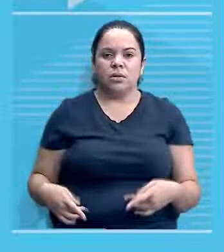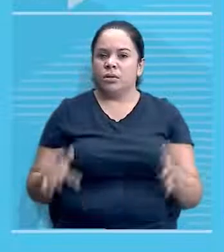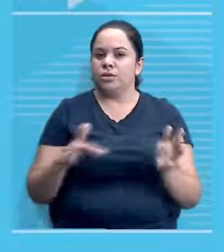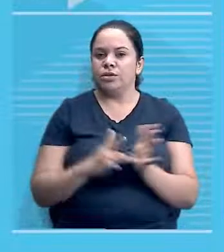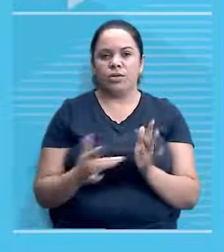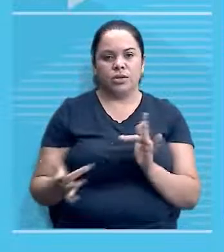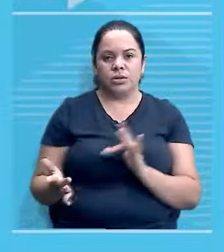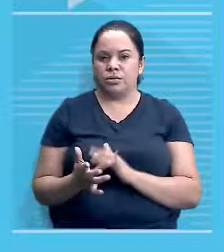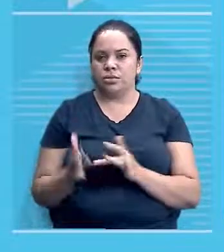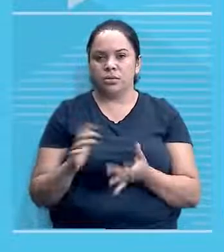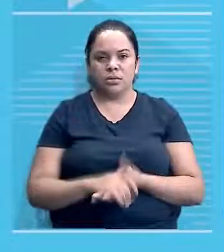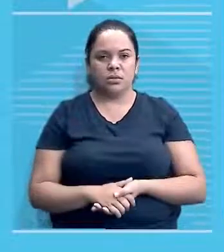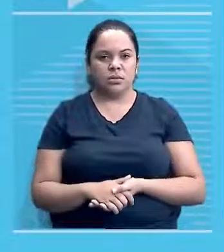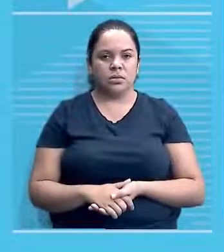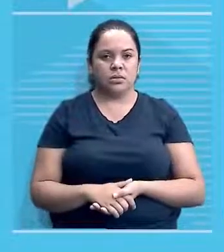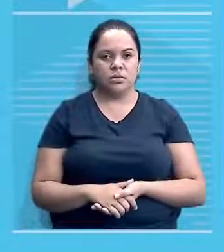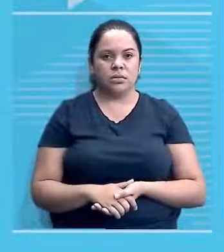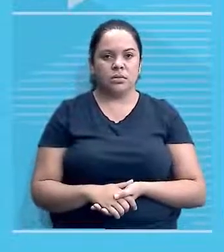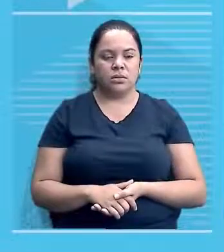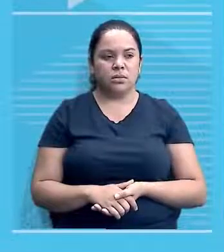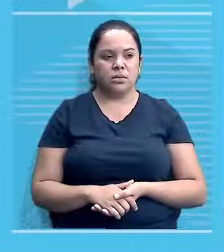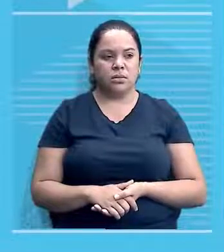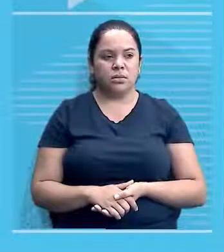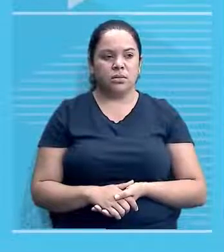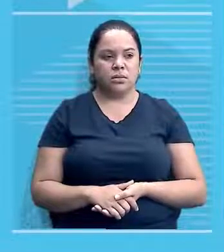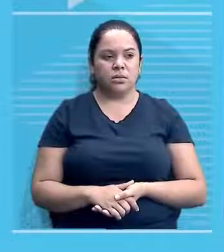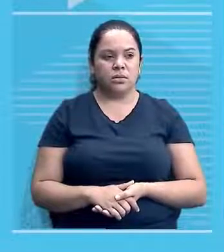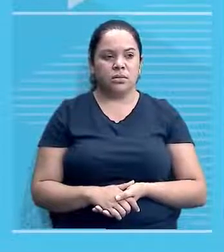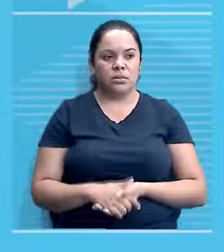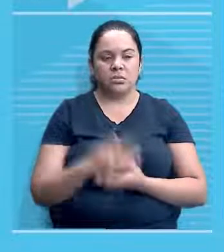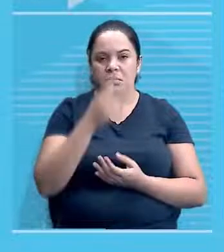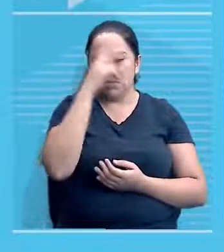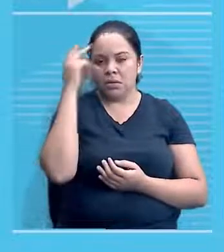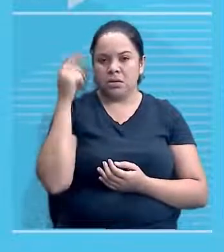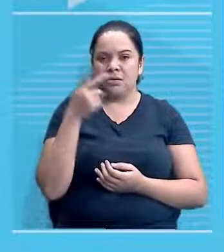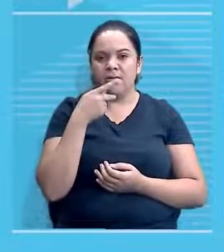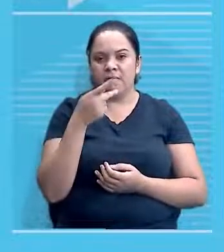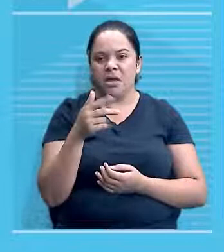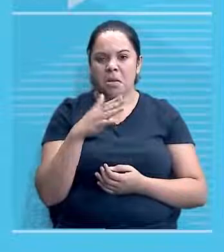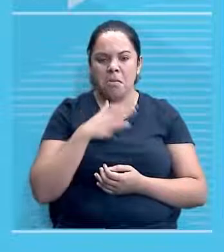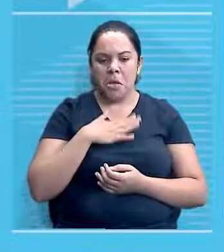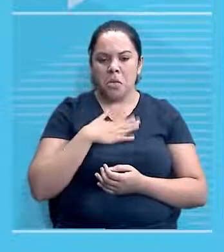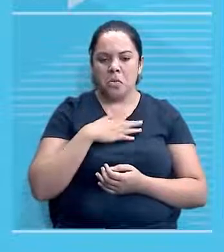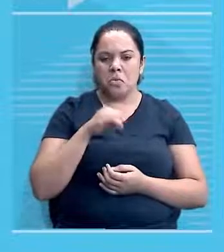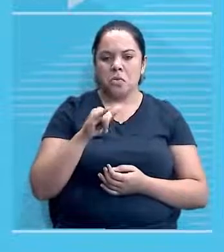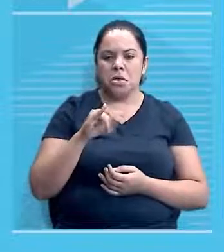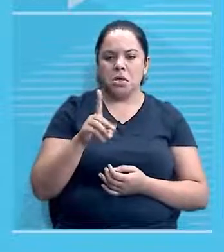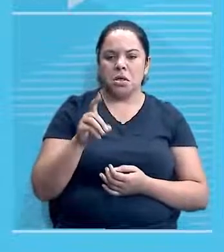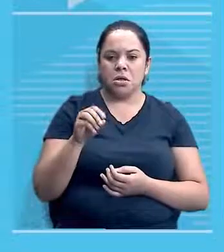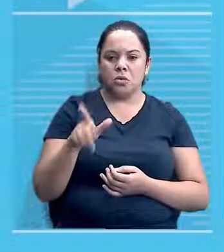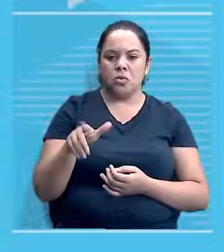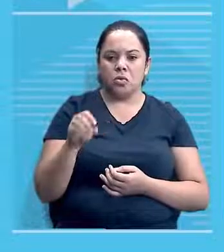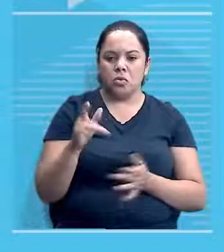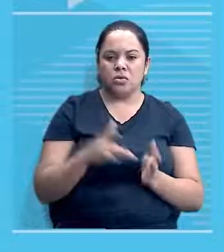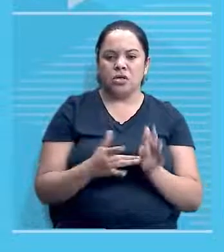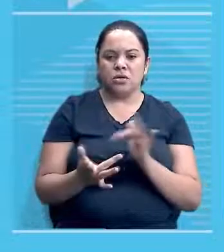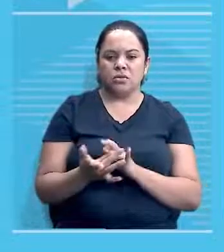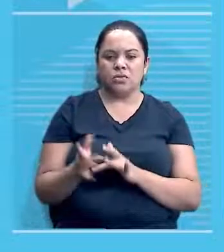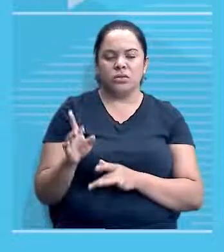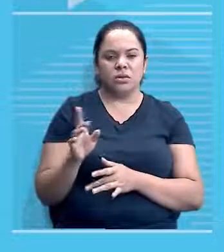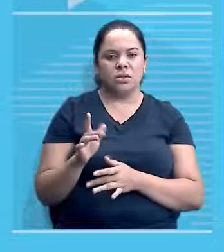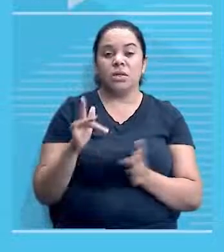a pessoa diz meu ídolo é Jesus Cristo Jesus Cristo não é ídolo isso é coisa de Pagão você é